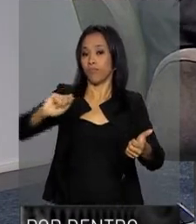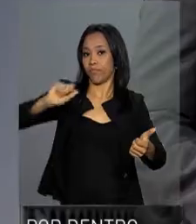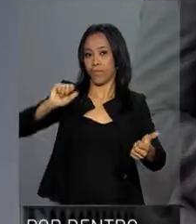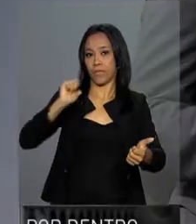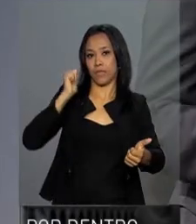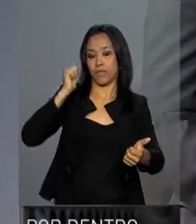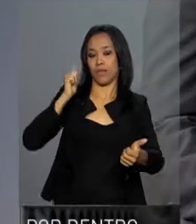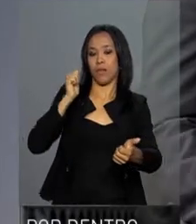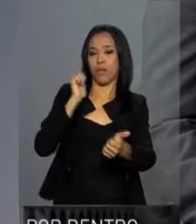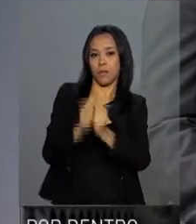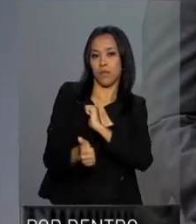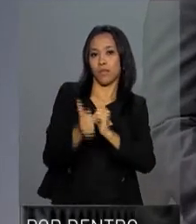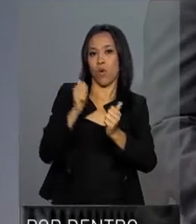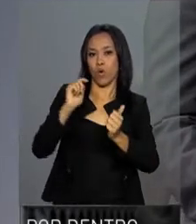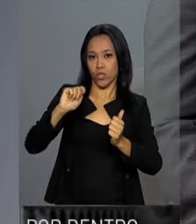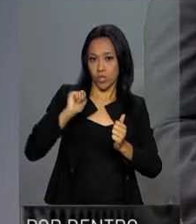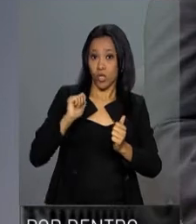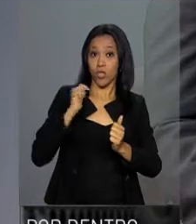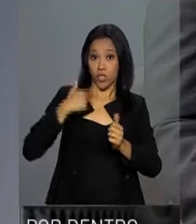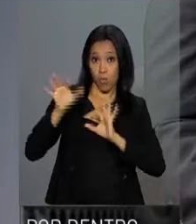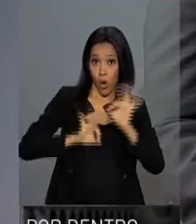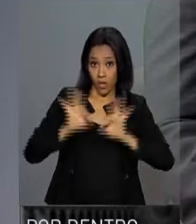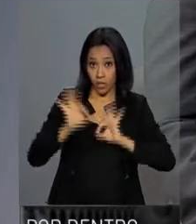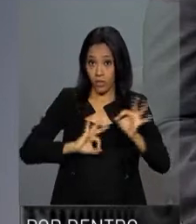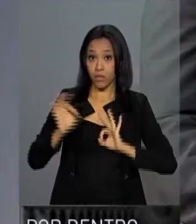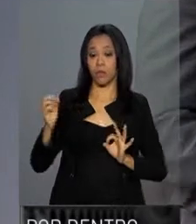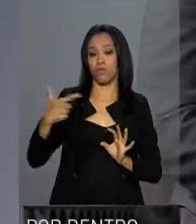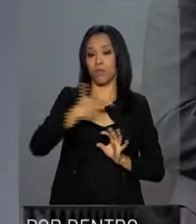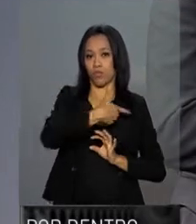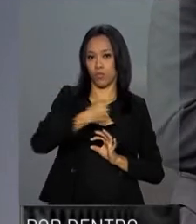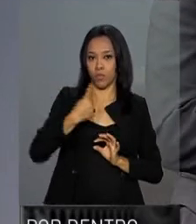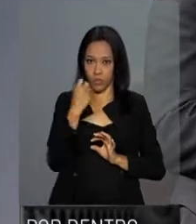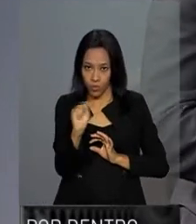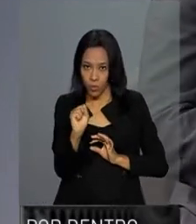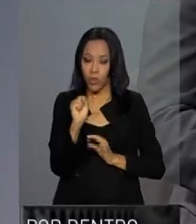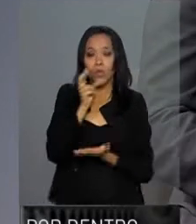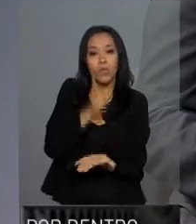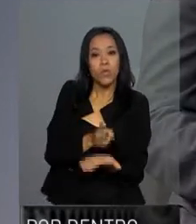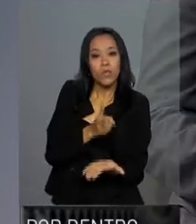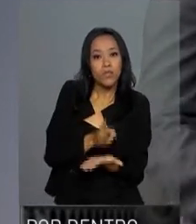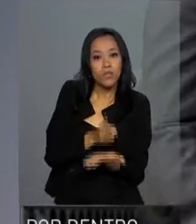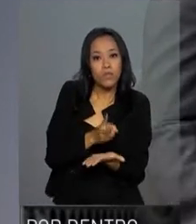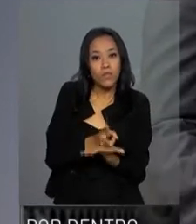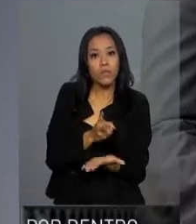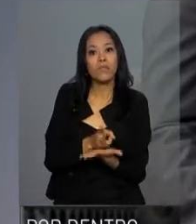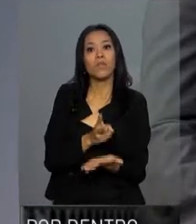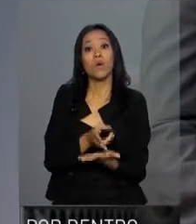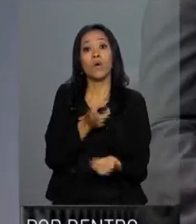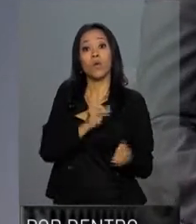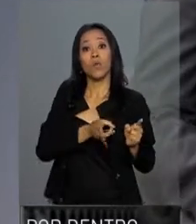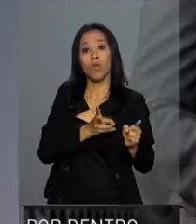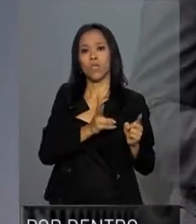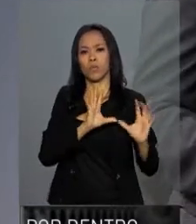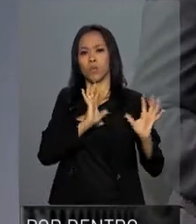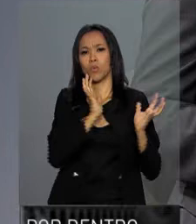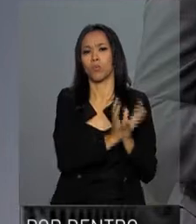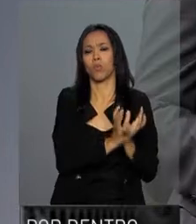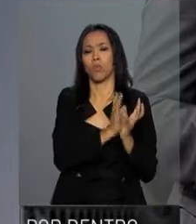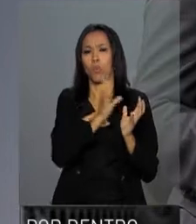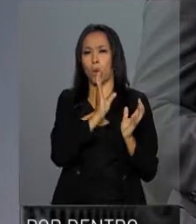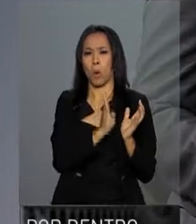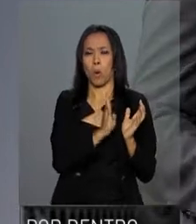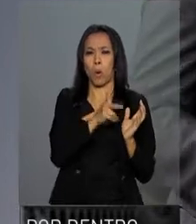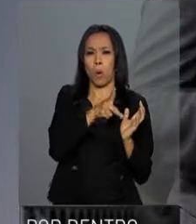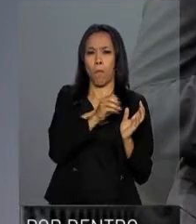estamos já organizando bons atletas de 2018 mantivemos os mesmos patamares do bolsa pódio mantivemos